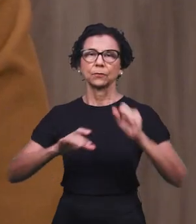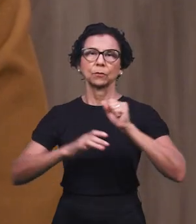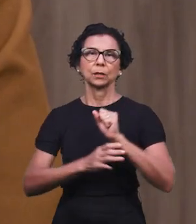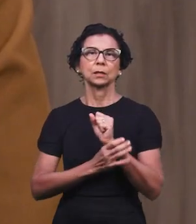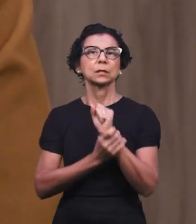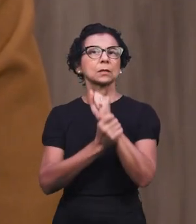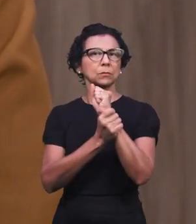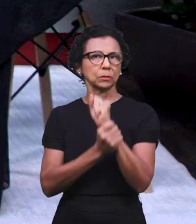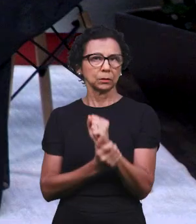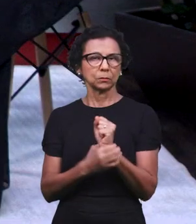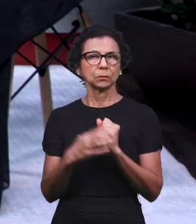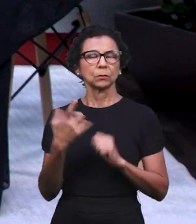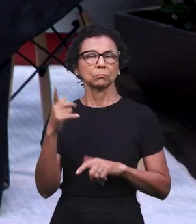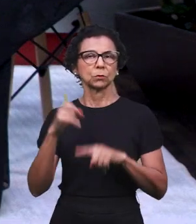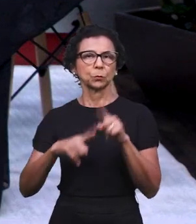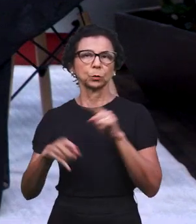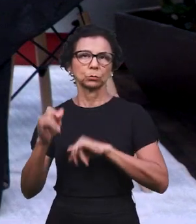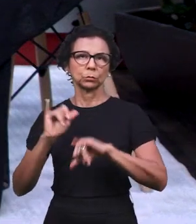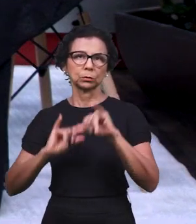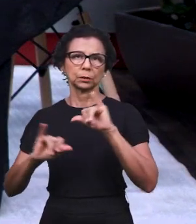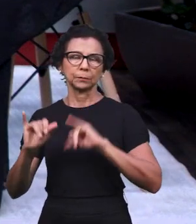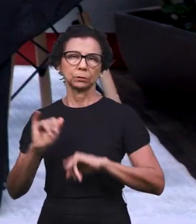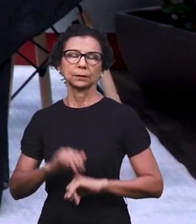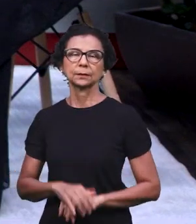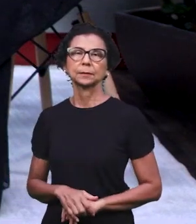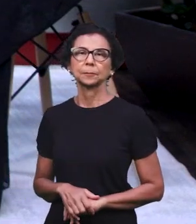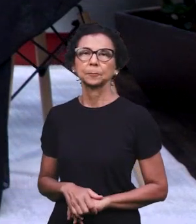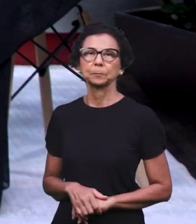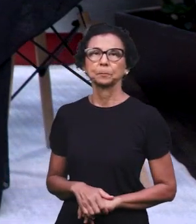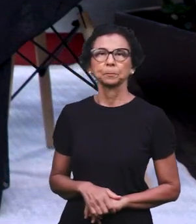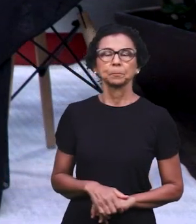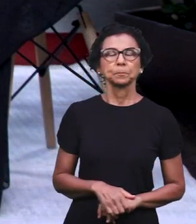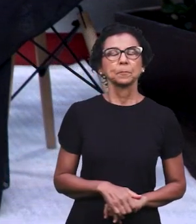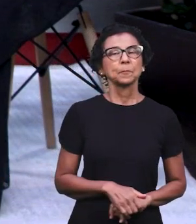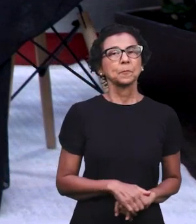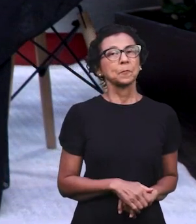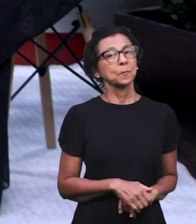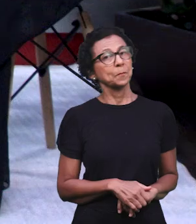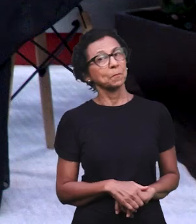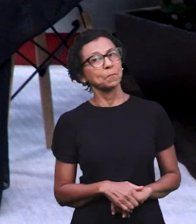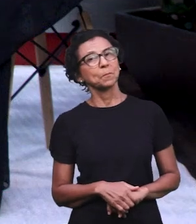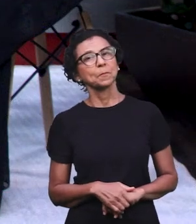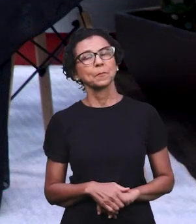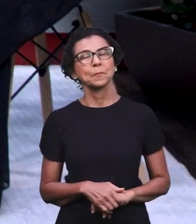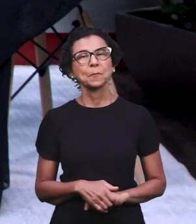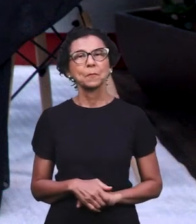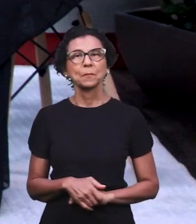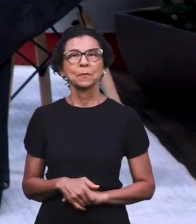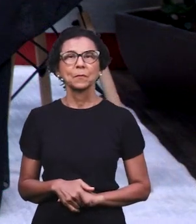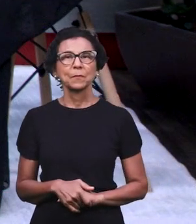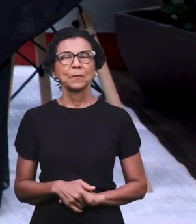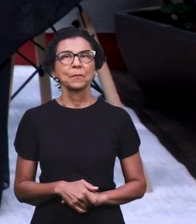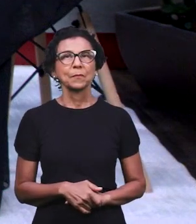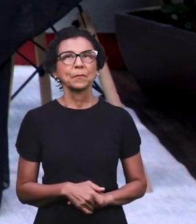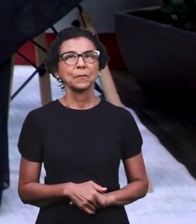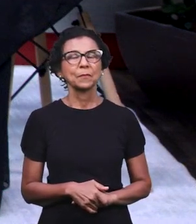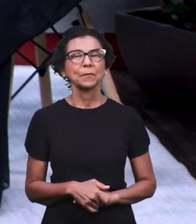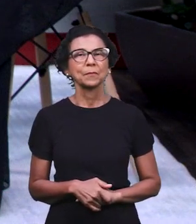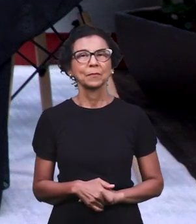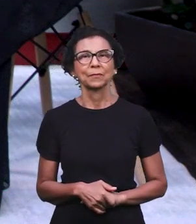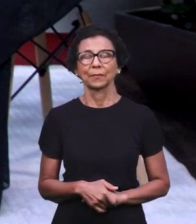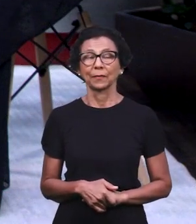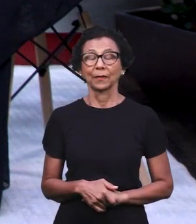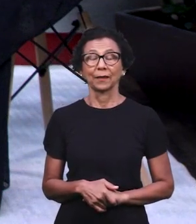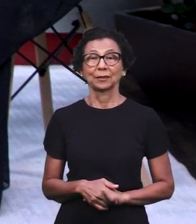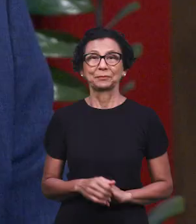um pouco mais sobre isso. Quimicamente falando, né, a gente tem o peróxido de hidrogênio e de carbamida. Esses nomes difíceis, né? Isso, na verdade, é um